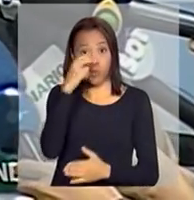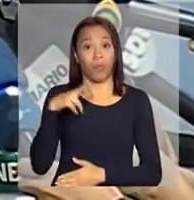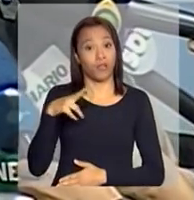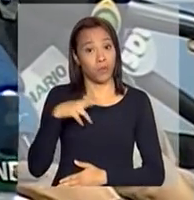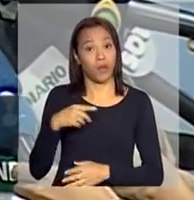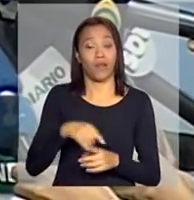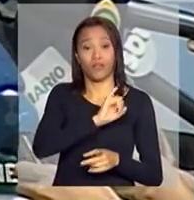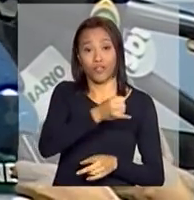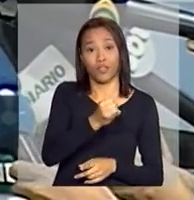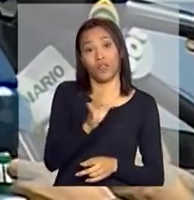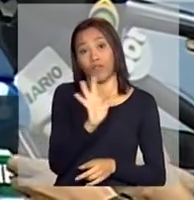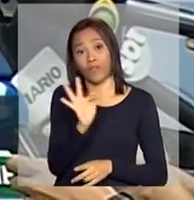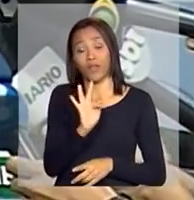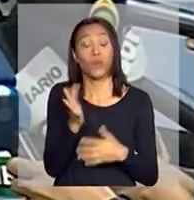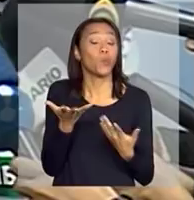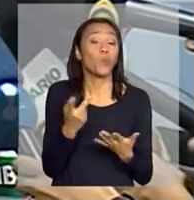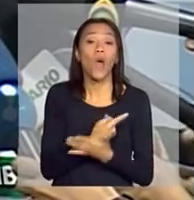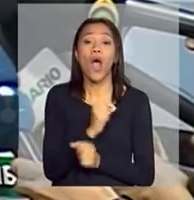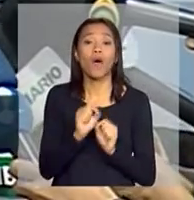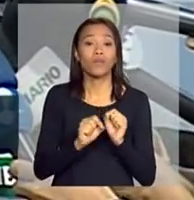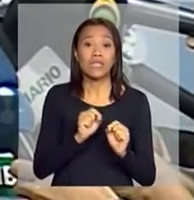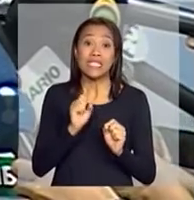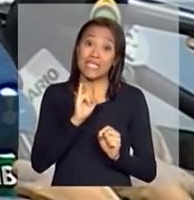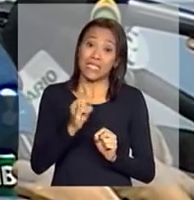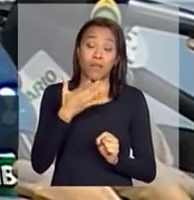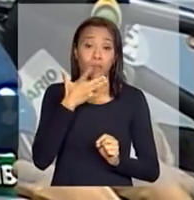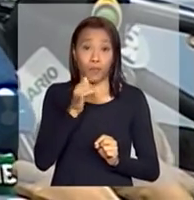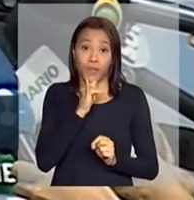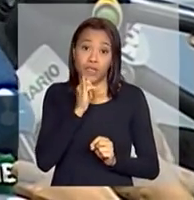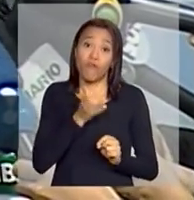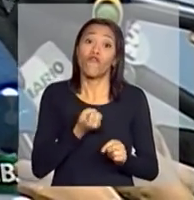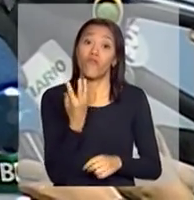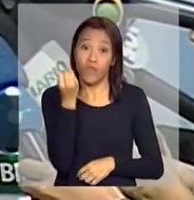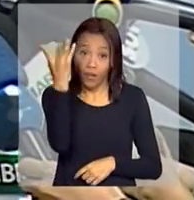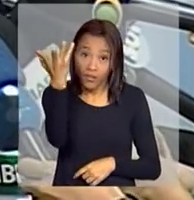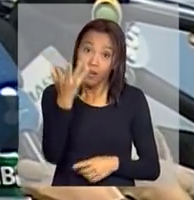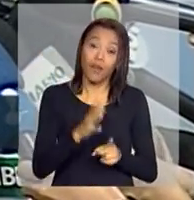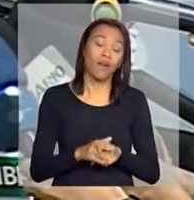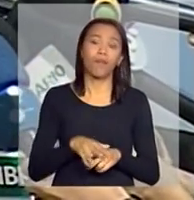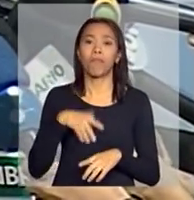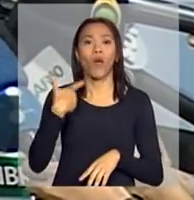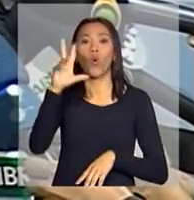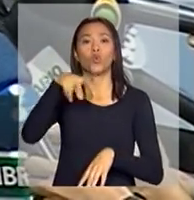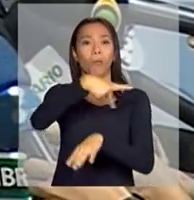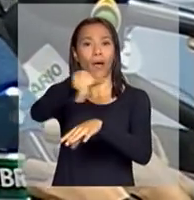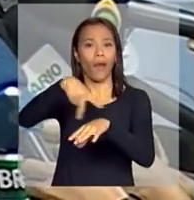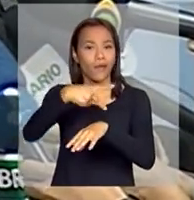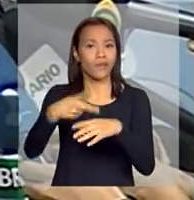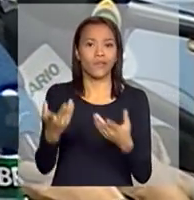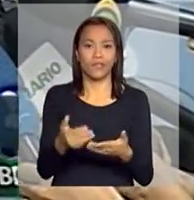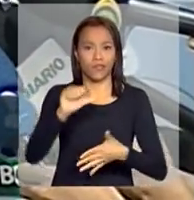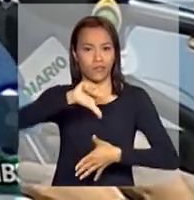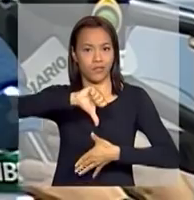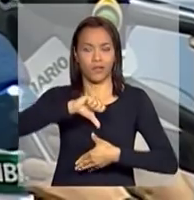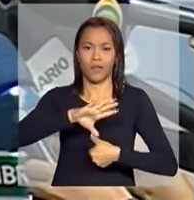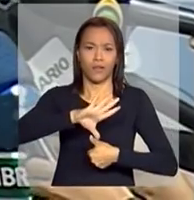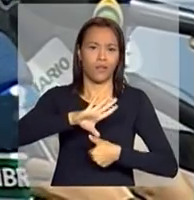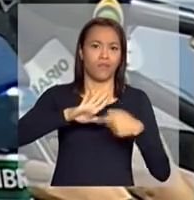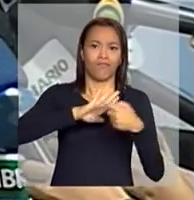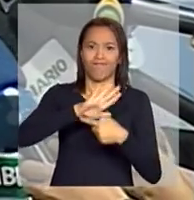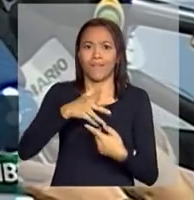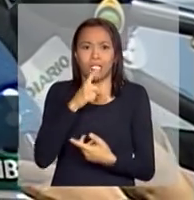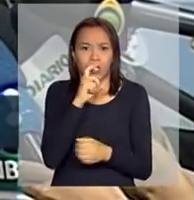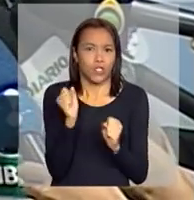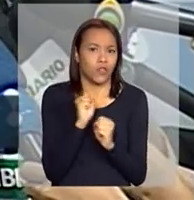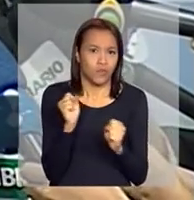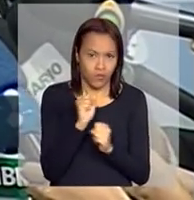janeiro, fevereiro, março, é se ela for viajar para algum país do hemisfério norte, algum país que tenha um inverno